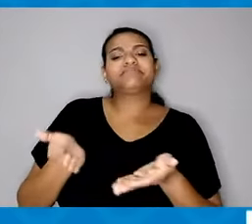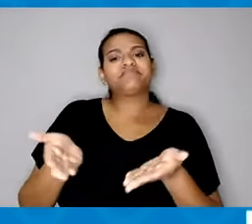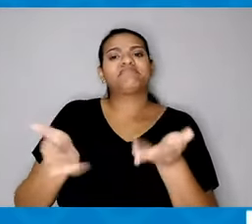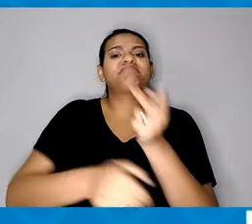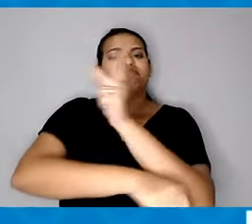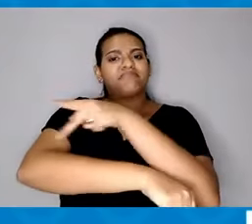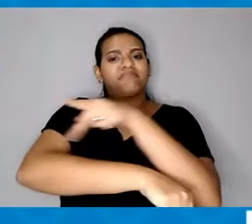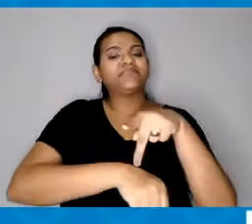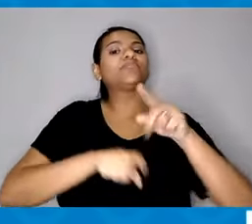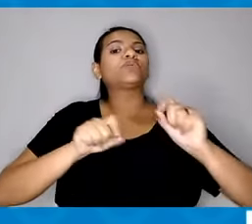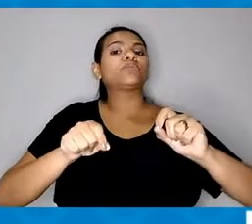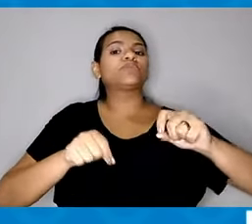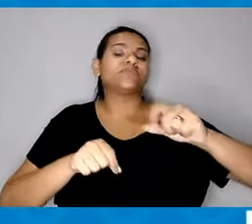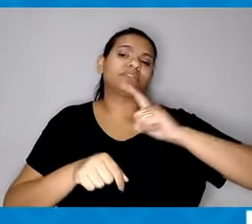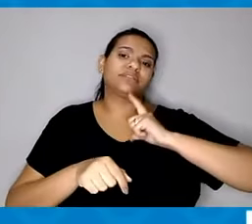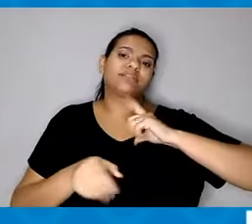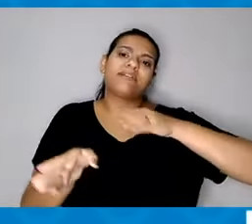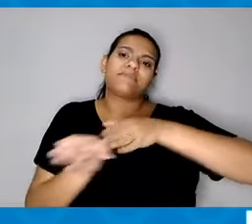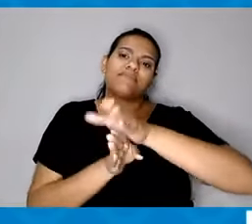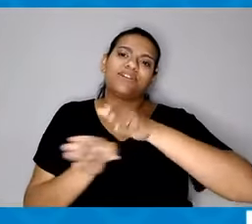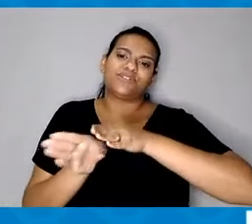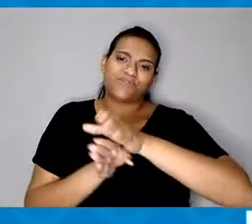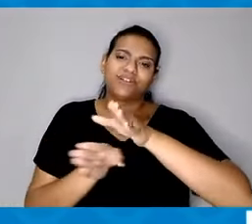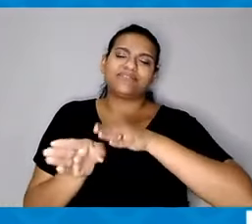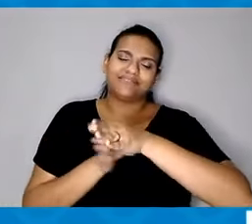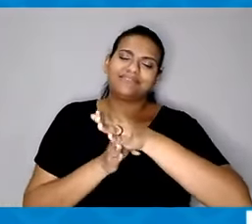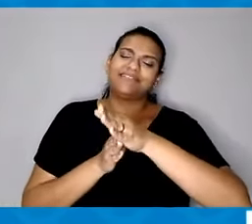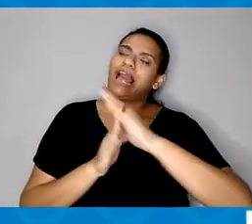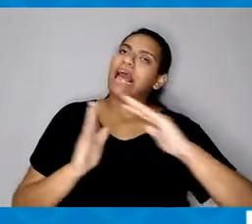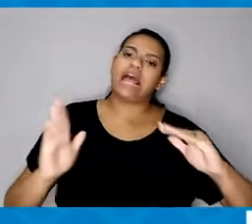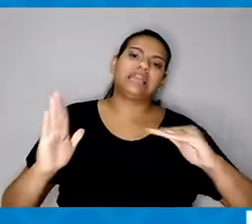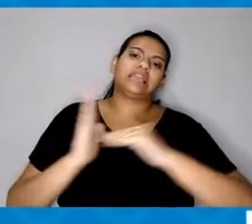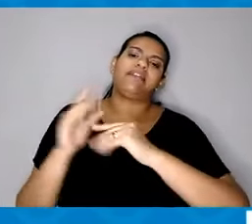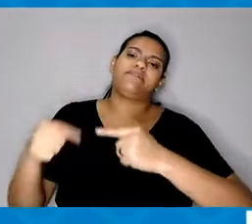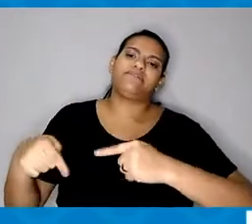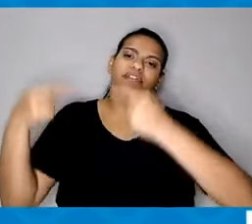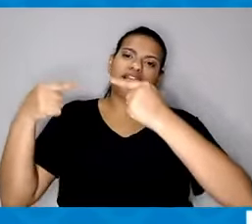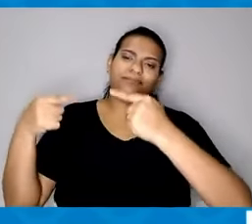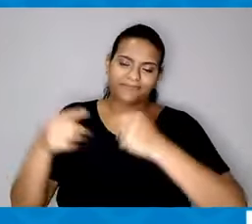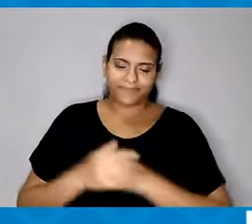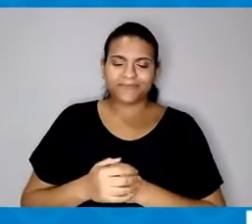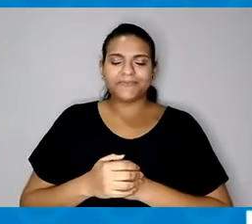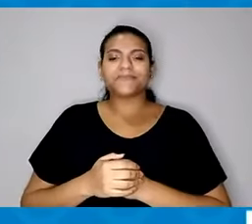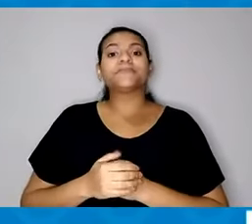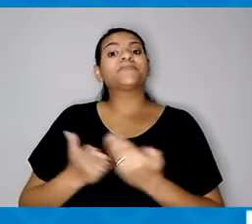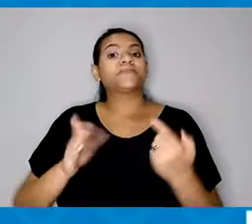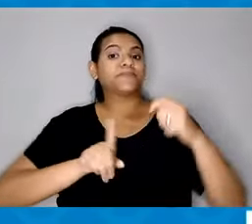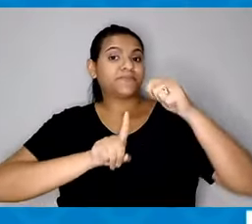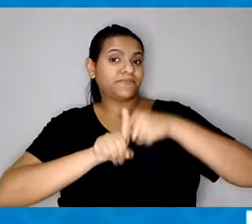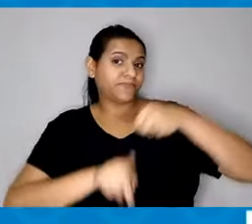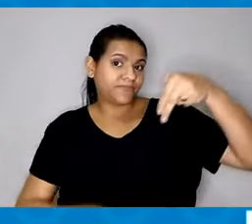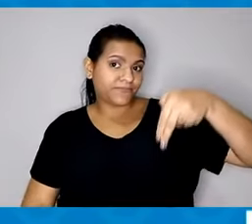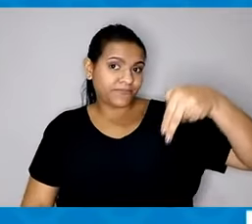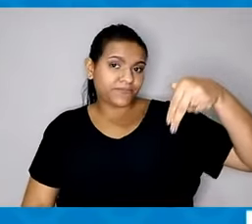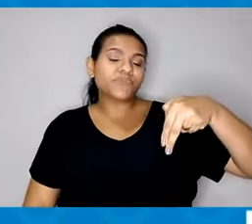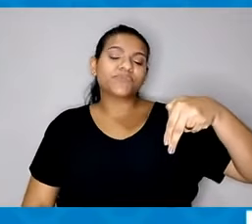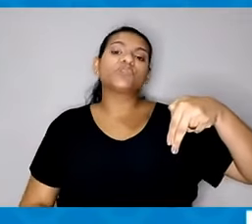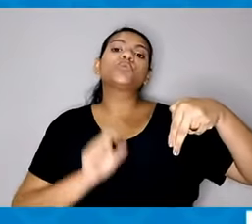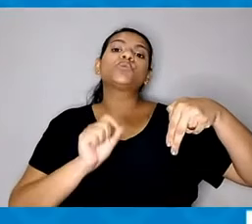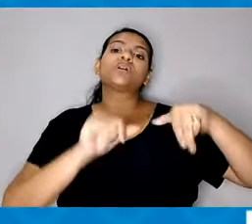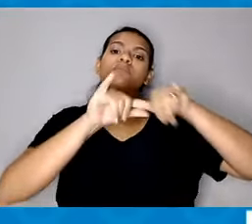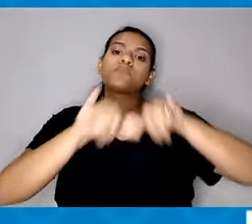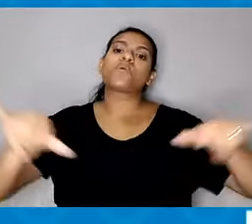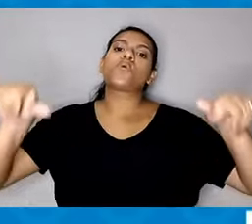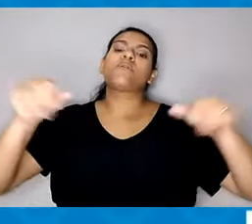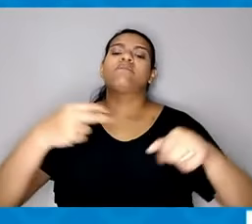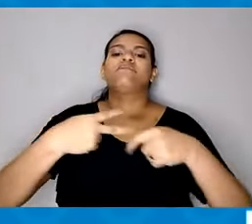as mentorias que teremos até a etapa dos finalistas. E em novembro nós teremos os vencedores